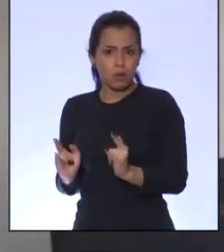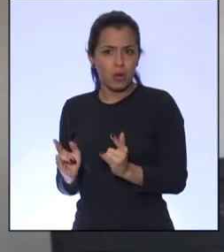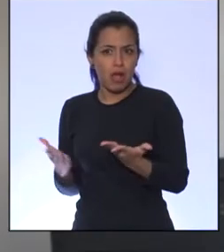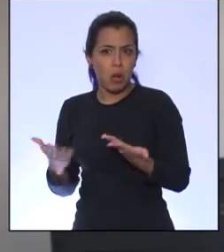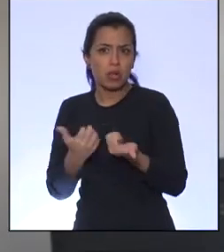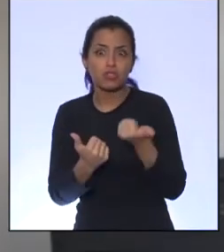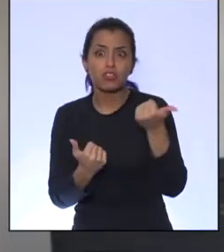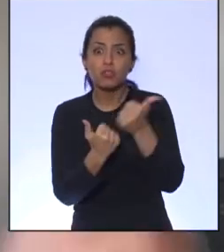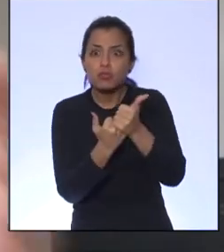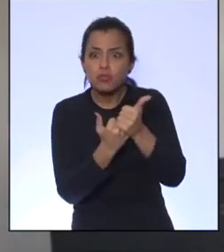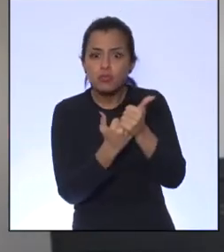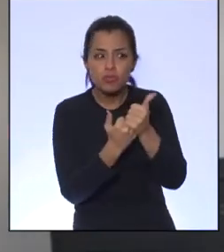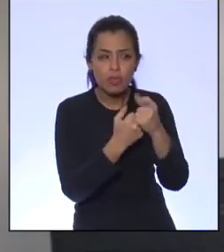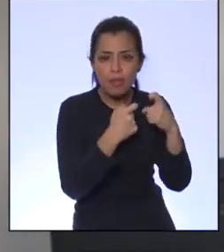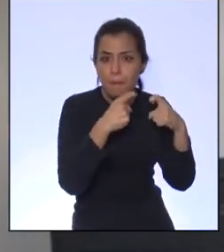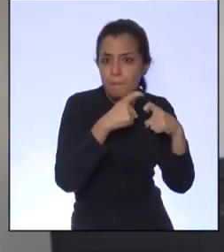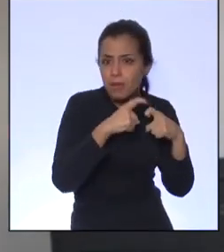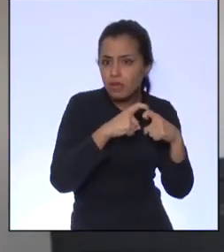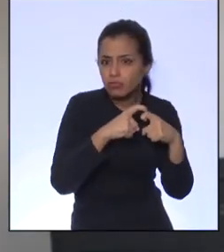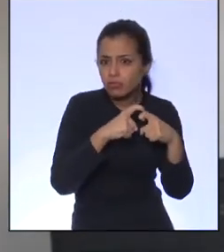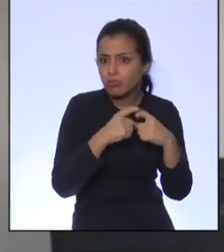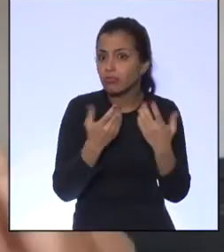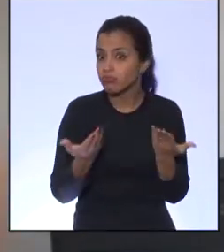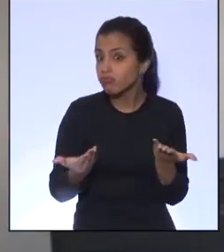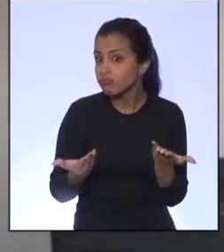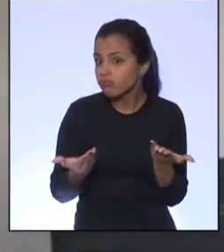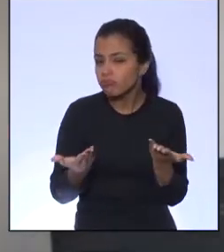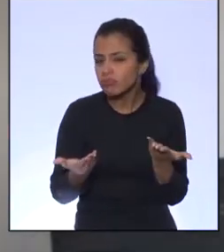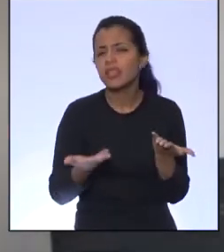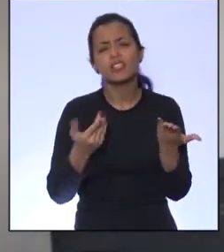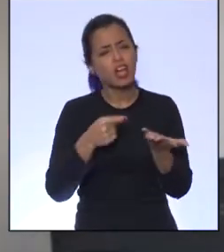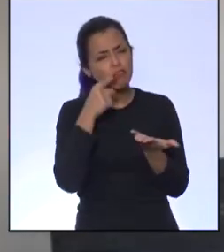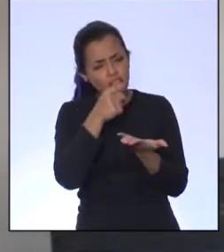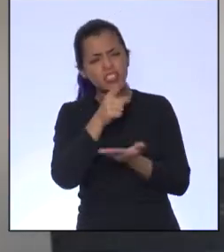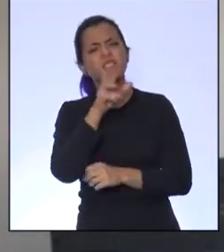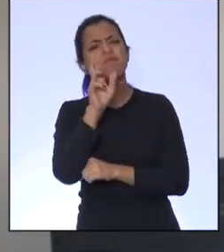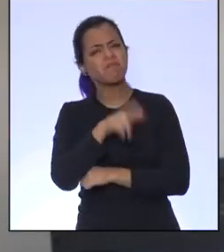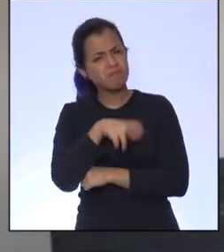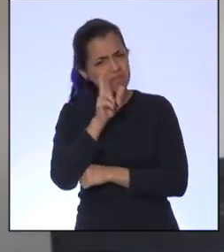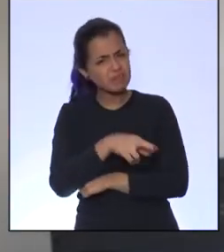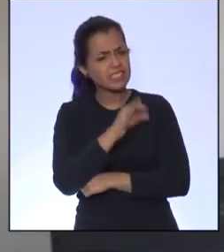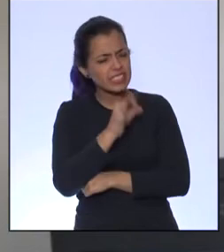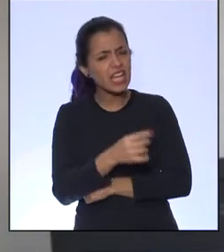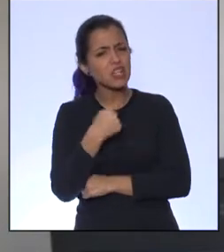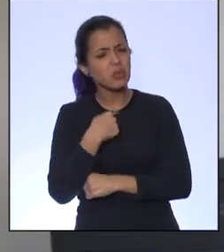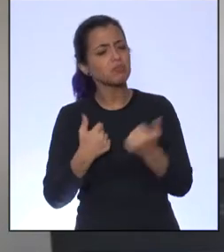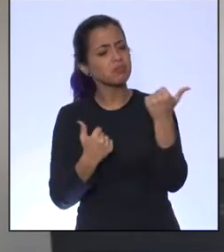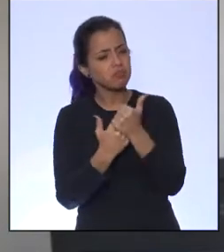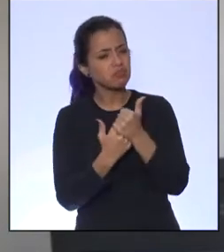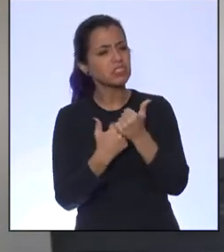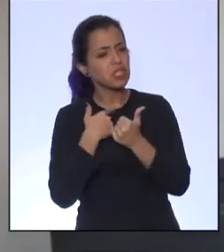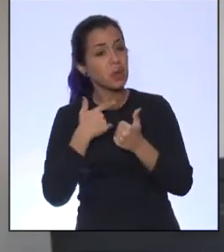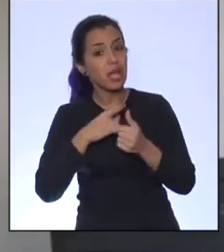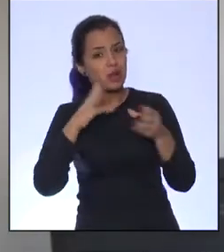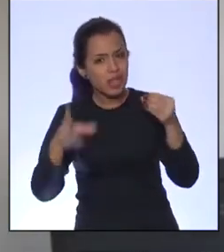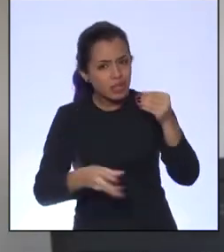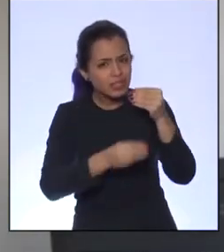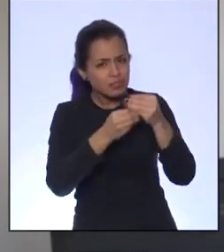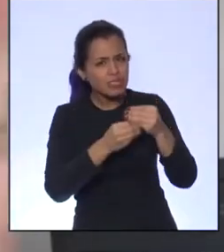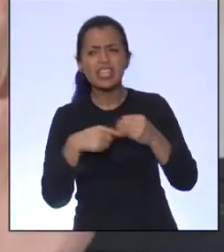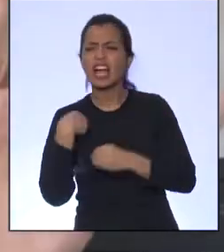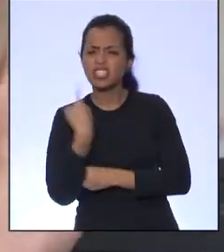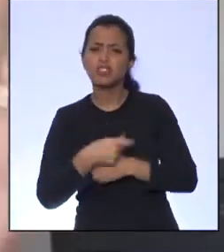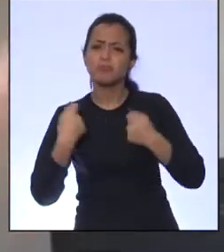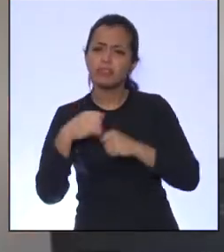nesse momento. Então, você está coberto de razões, eu queria reforçar isso. Temos que aprender a lidar com as tecnologias, temos que